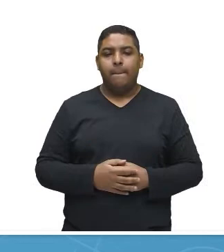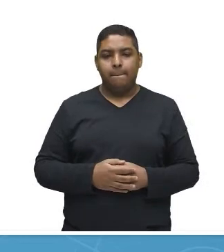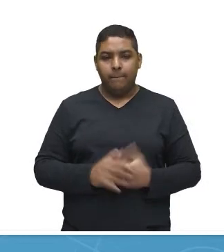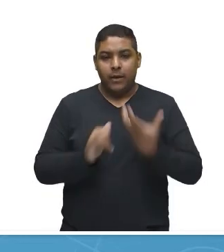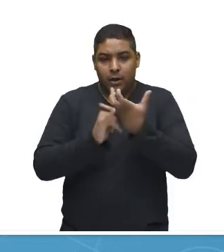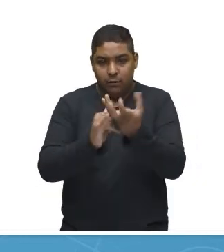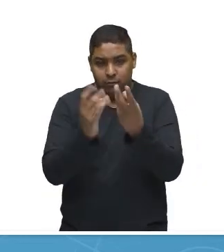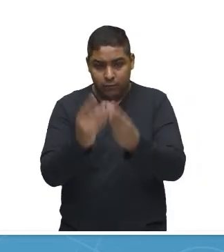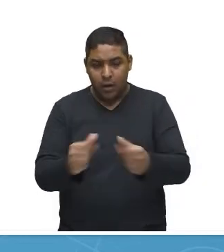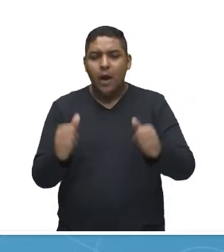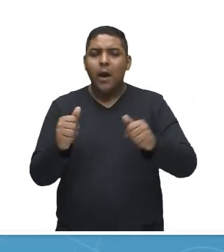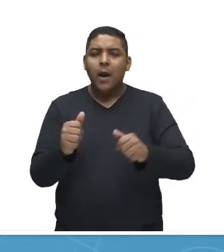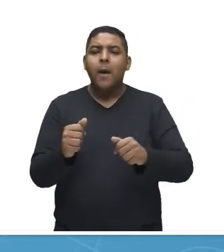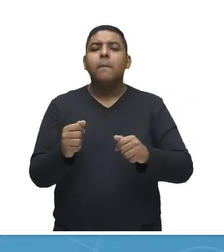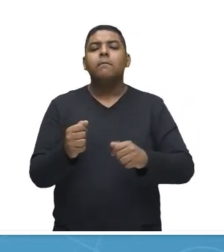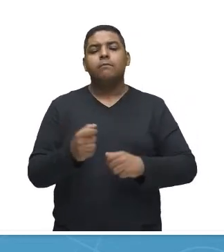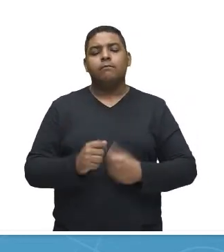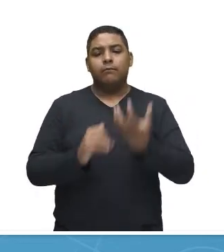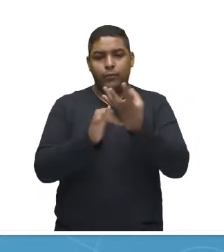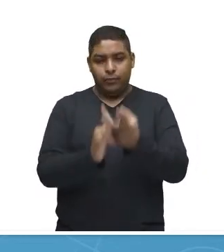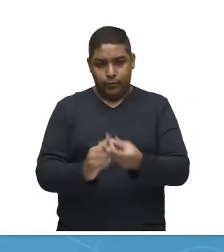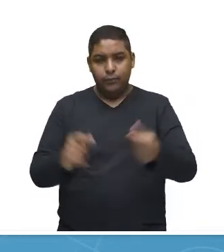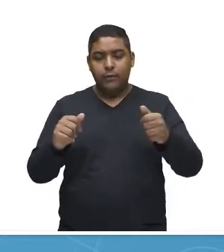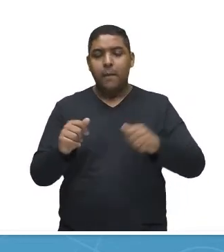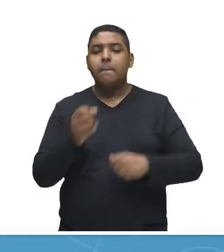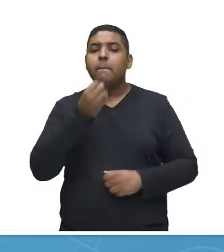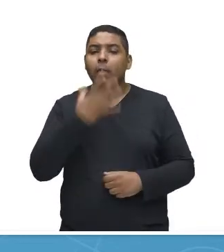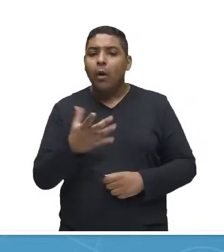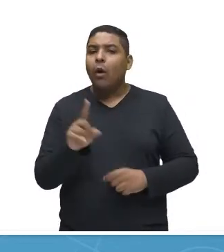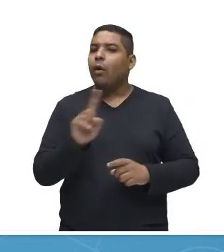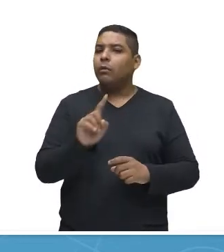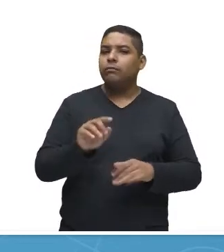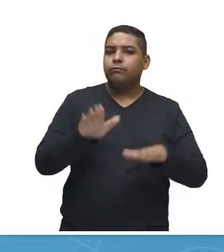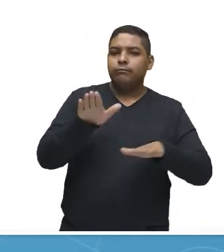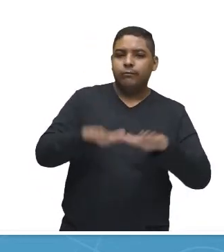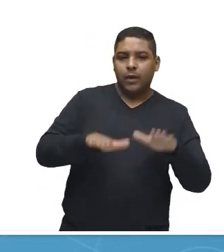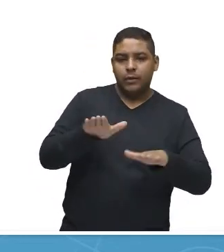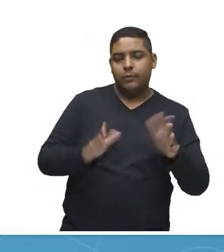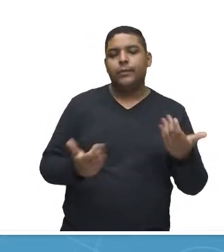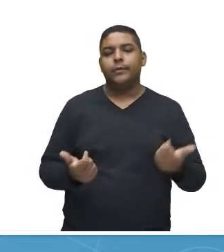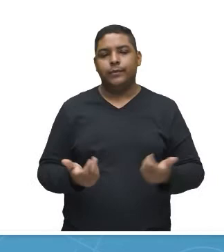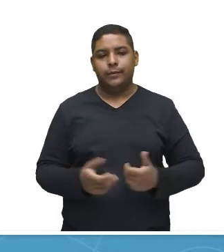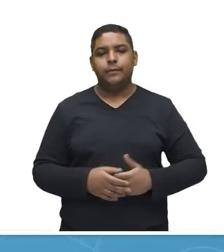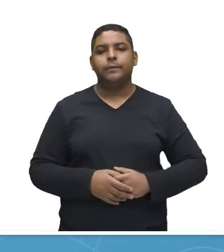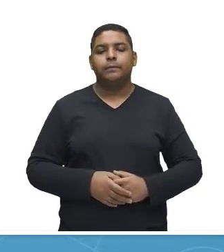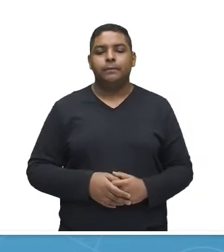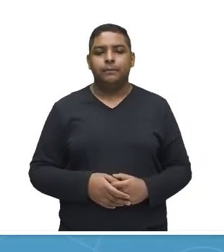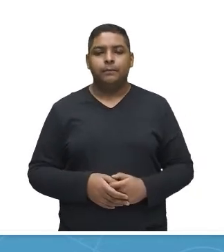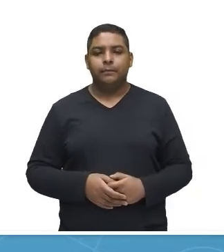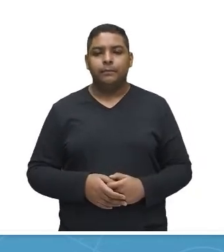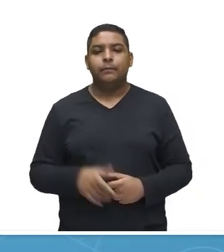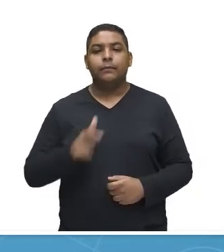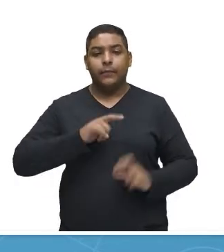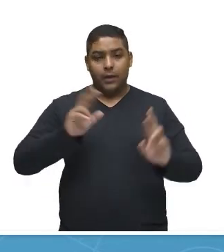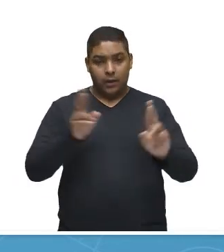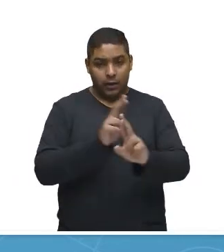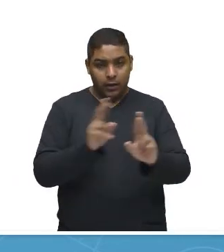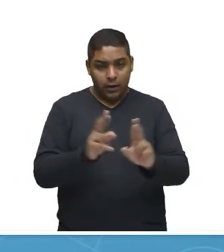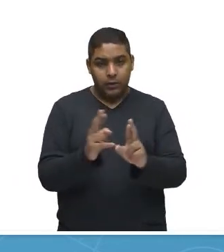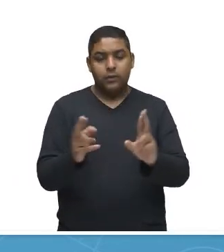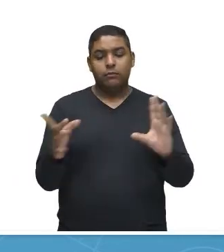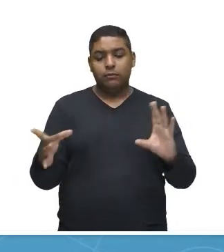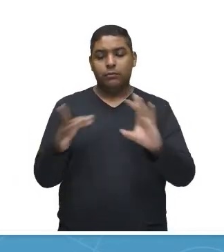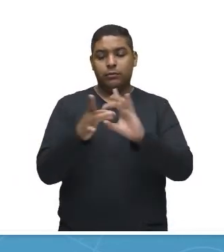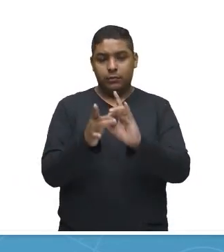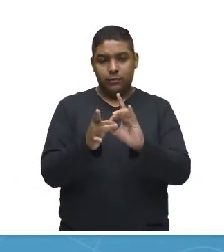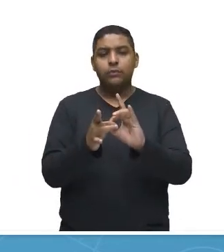caloria, pouca caloria ou estamos ali na média, tá certo? Então essa é a relação entre gasto calórico